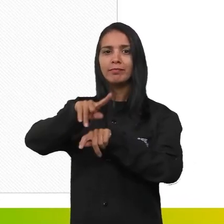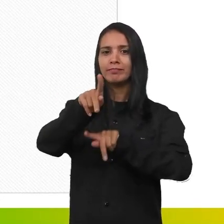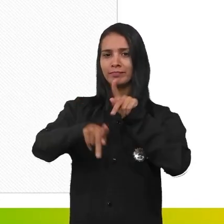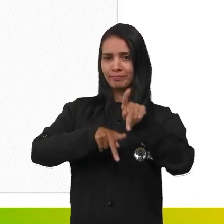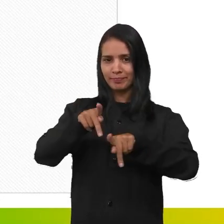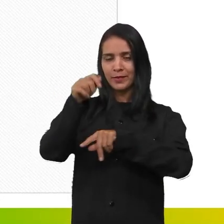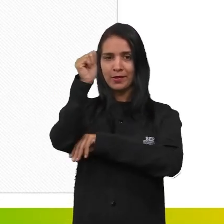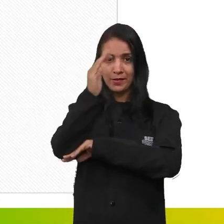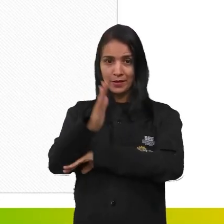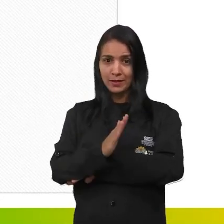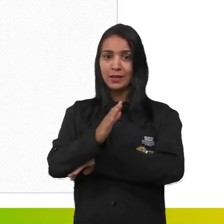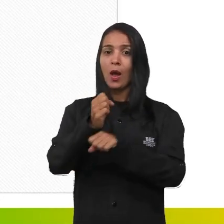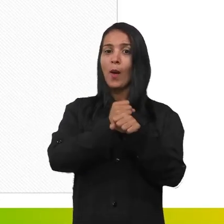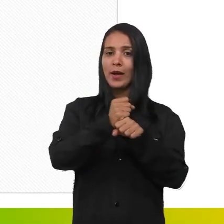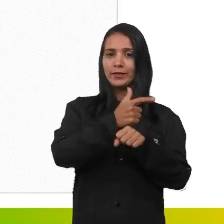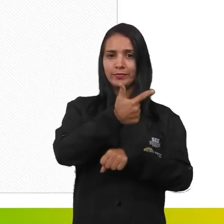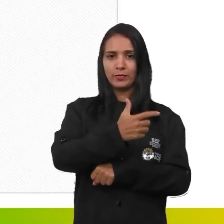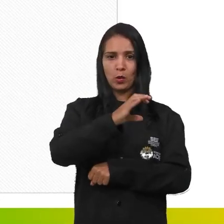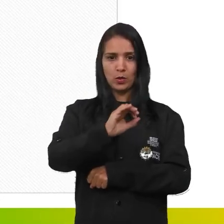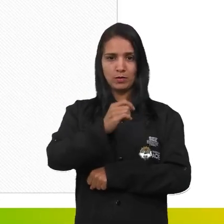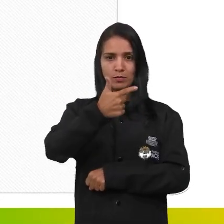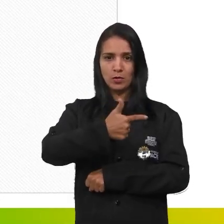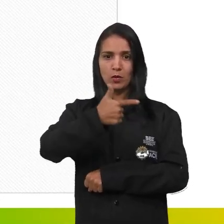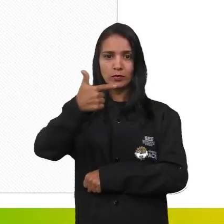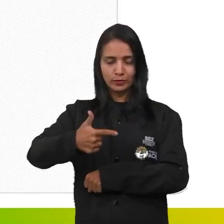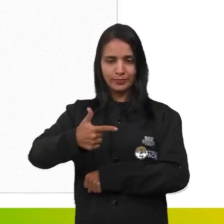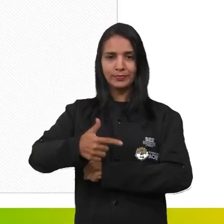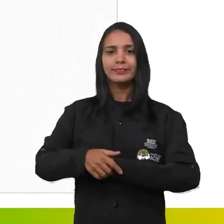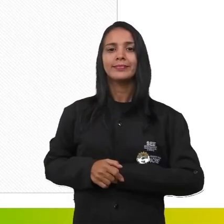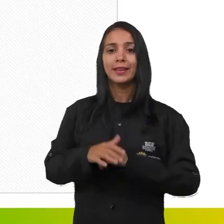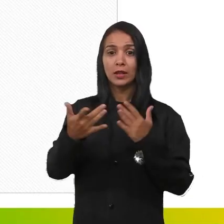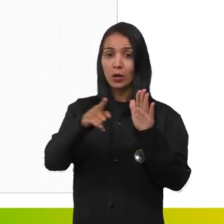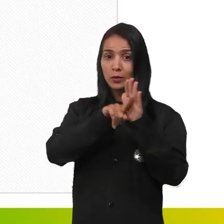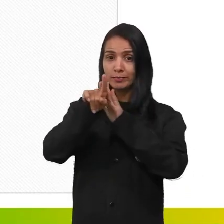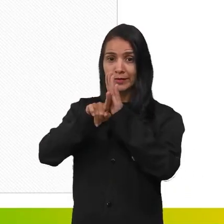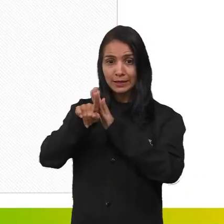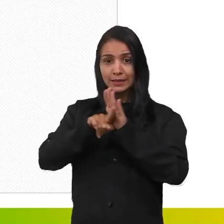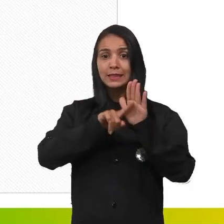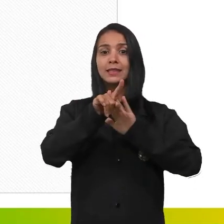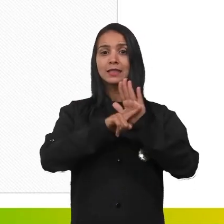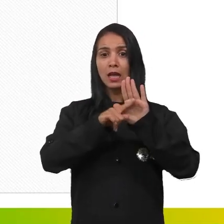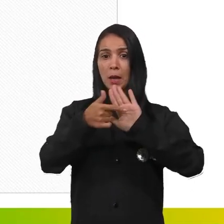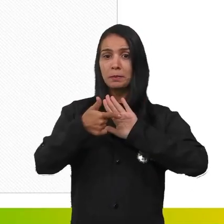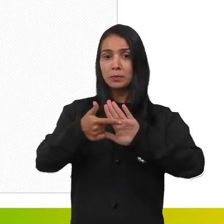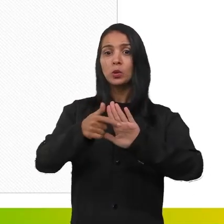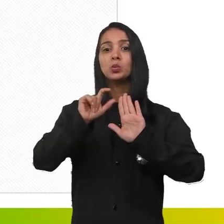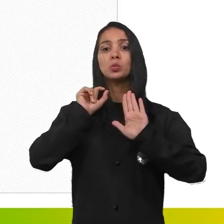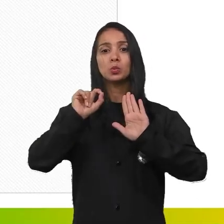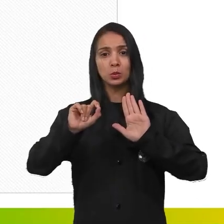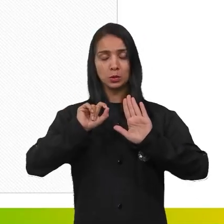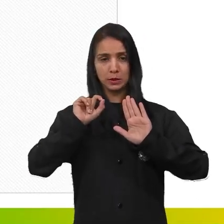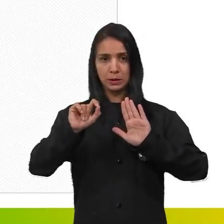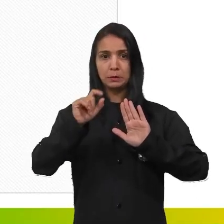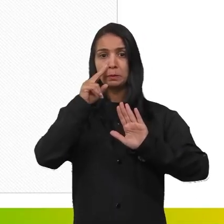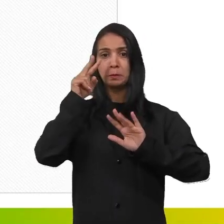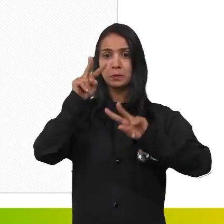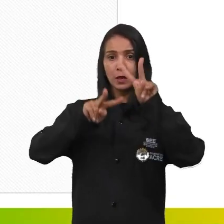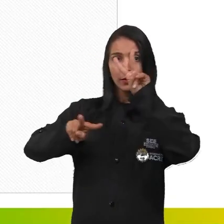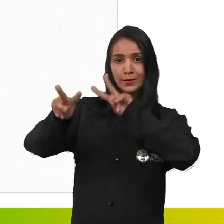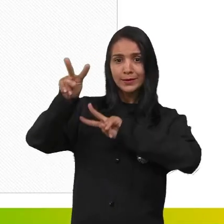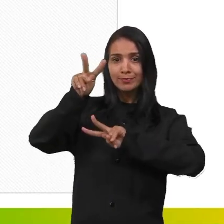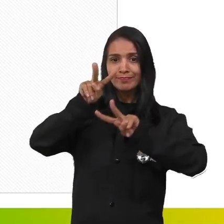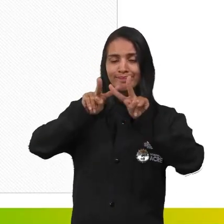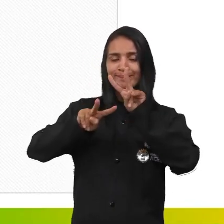2022, certo? Então, observando o gráfico, a gente percebe que há uma concentração